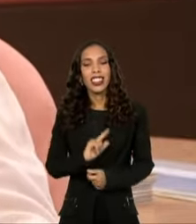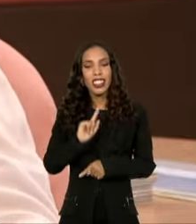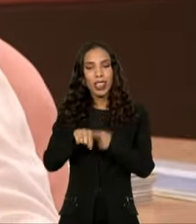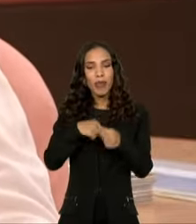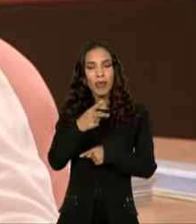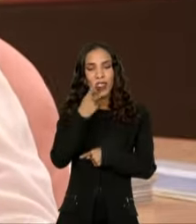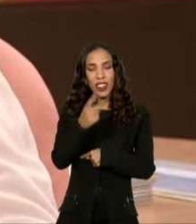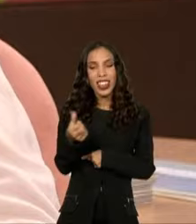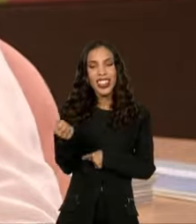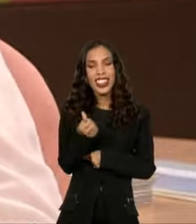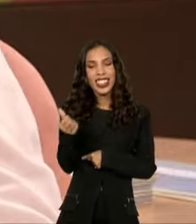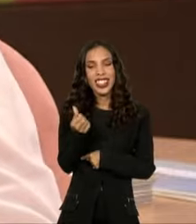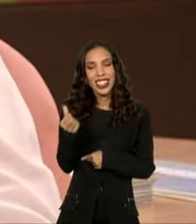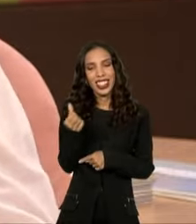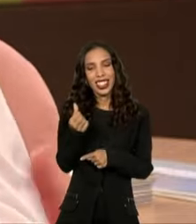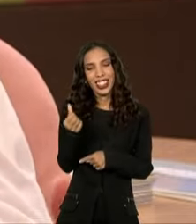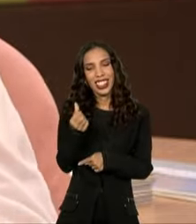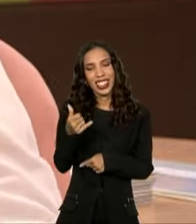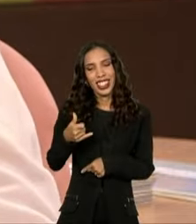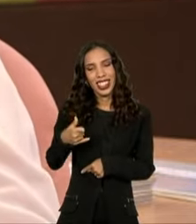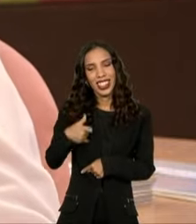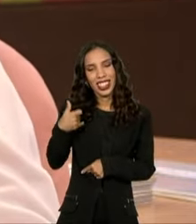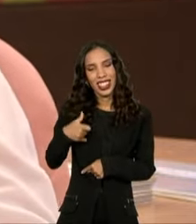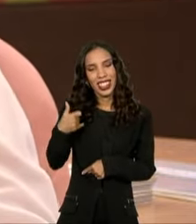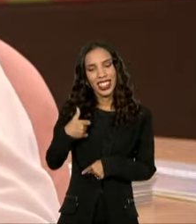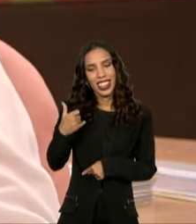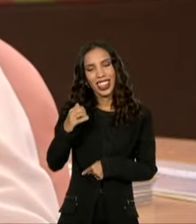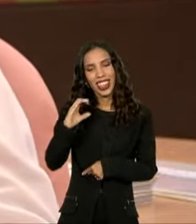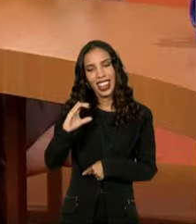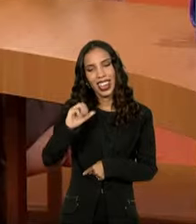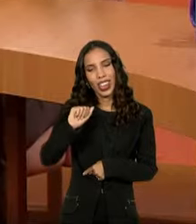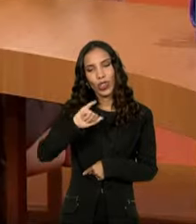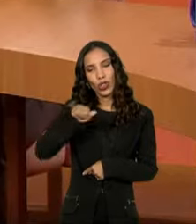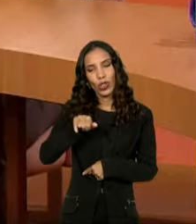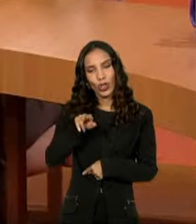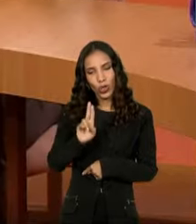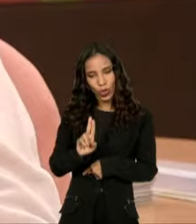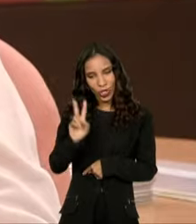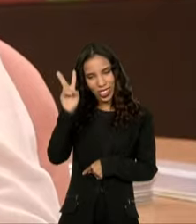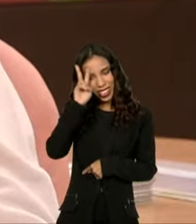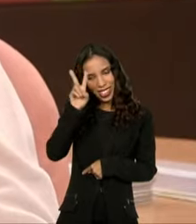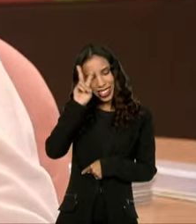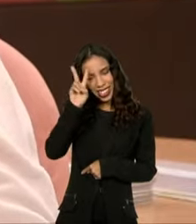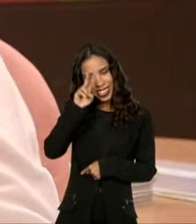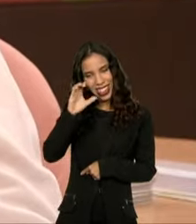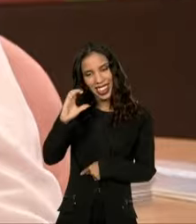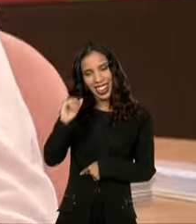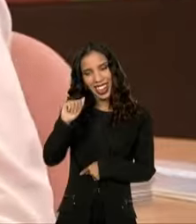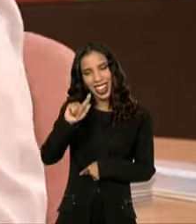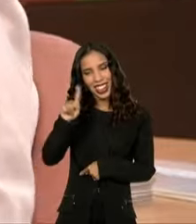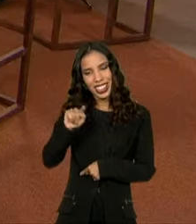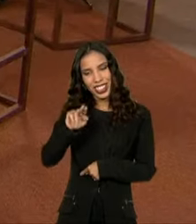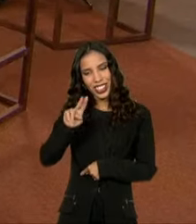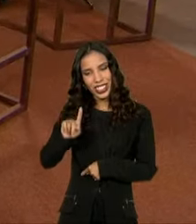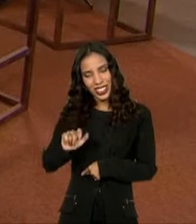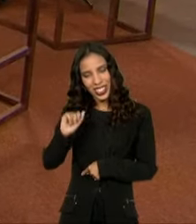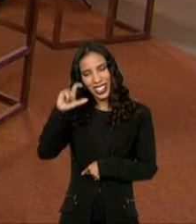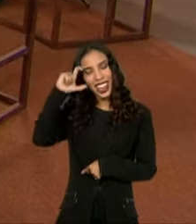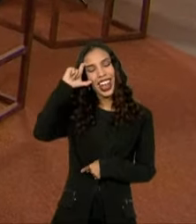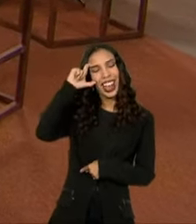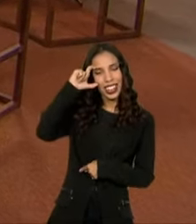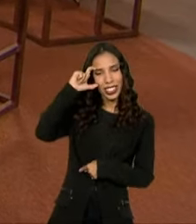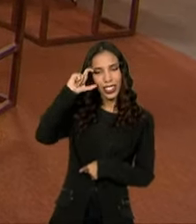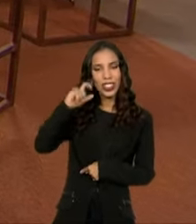aqui, 66 anos. A gente chamava ele, os amigos chamavam de Caju, lembra? Caju. Caju, nosso Cazuza. Eu estava olhando a Cintia aqui, ela já